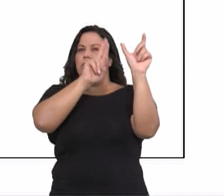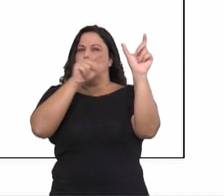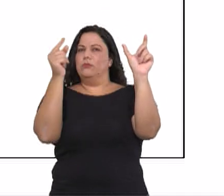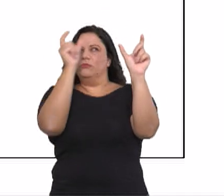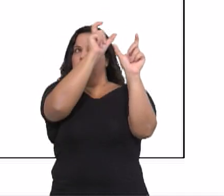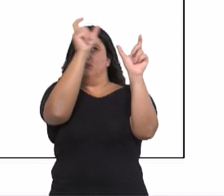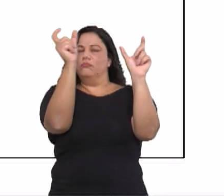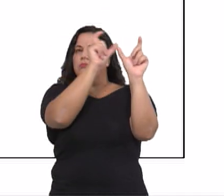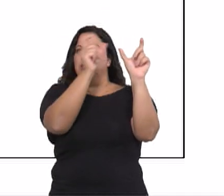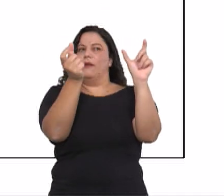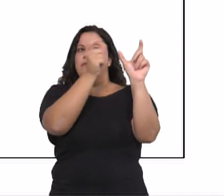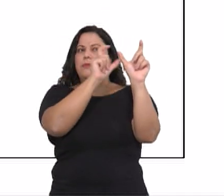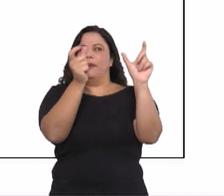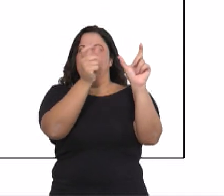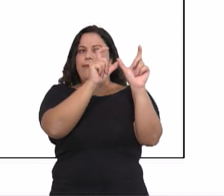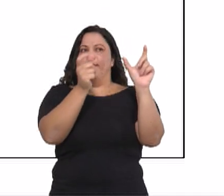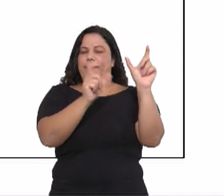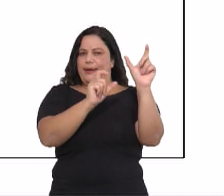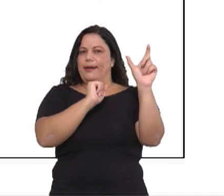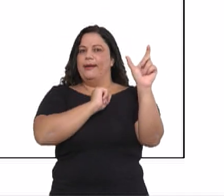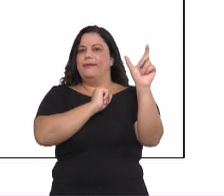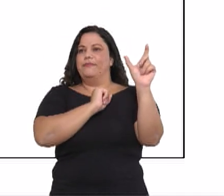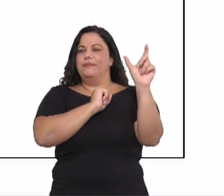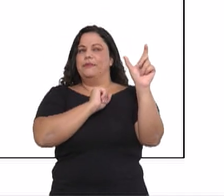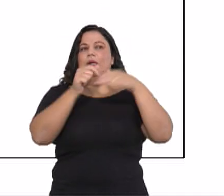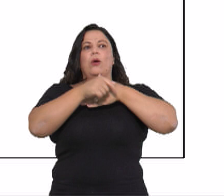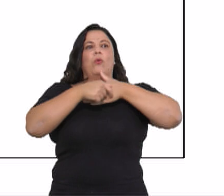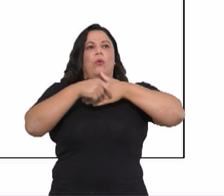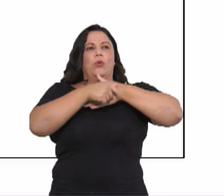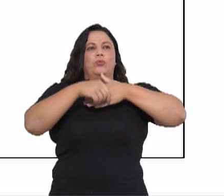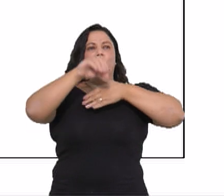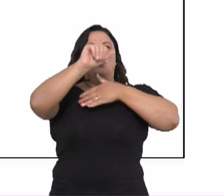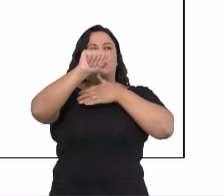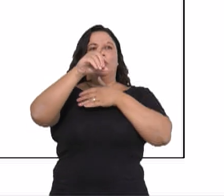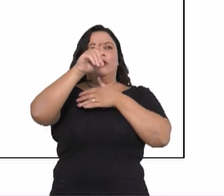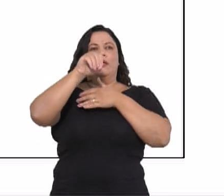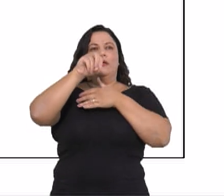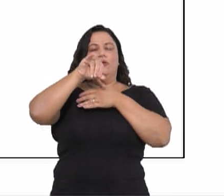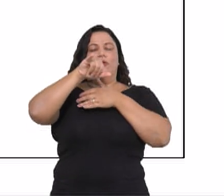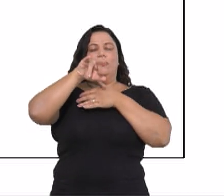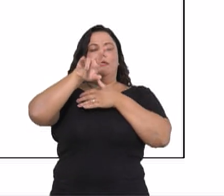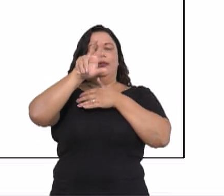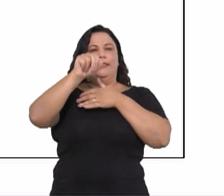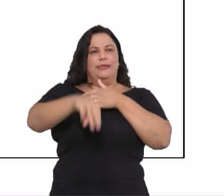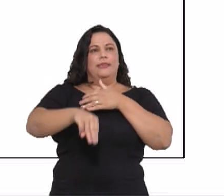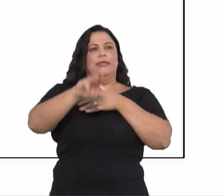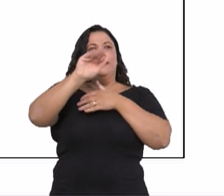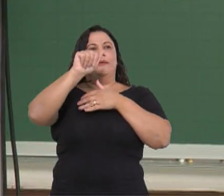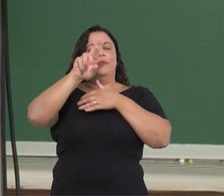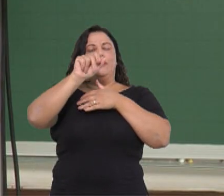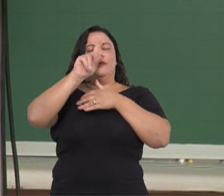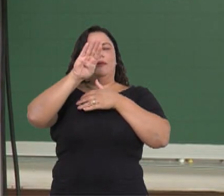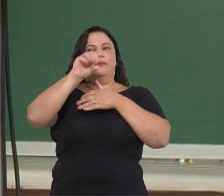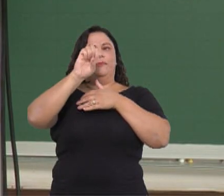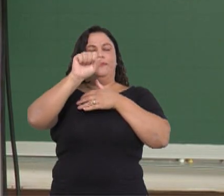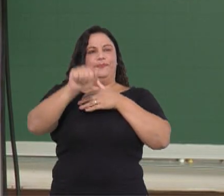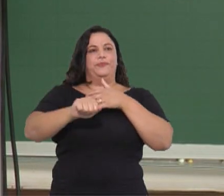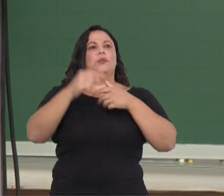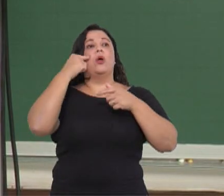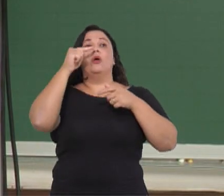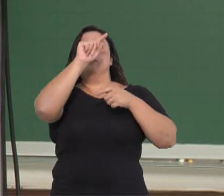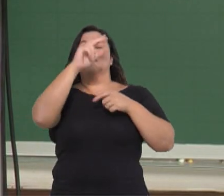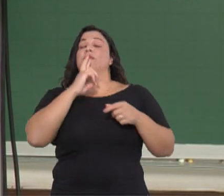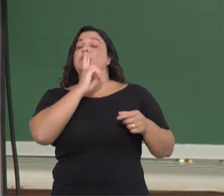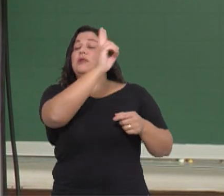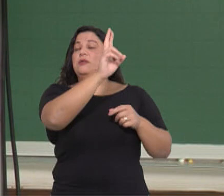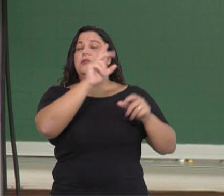Irã Barbosa, esta doença previne, vacina, combate e máscaras. Vejam se foi esse